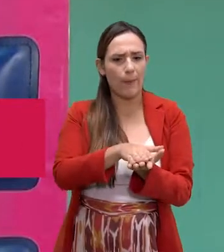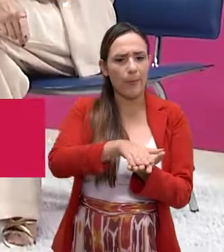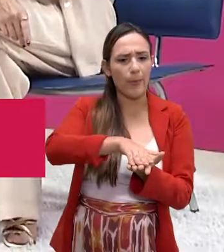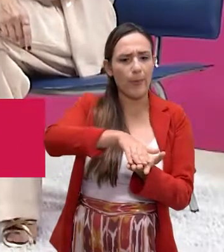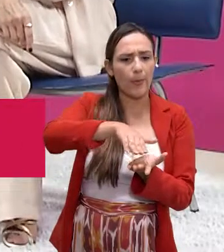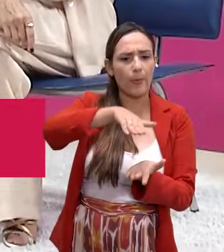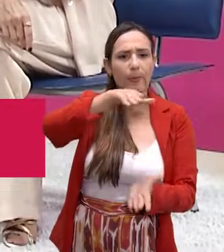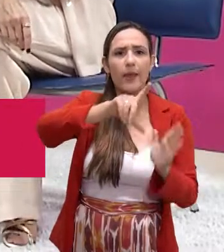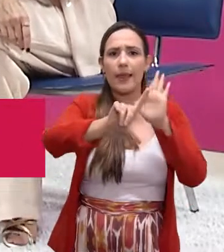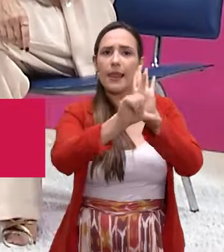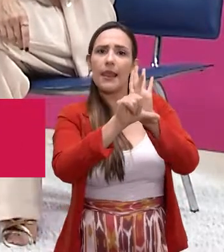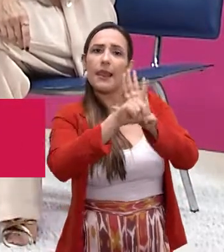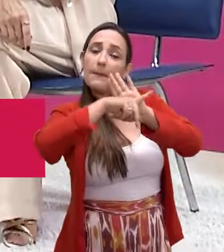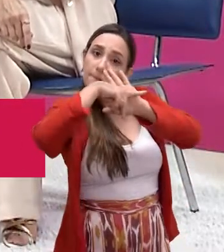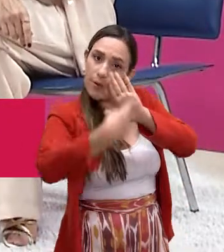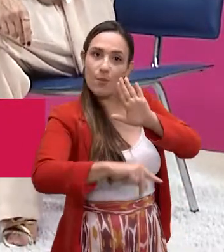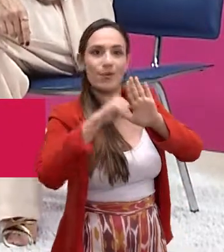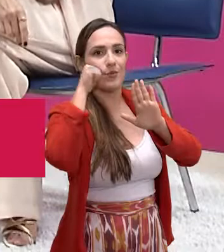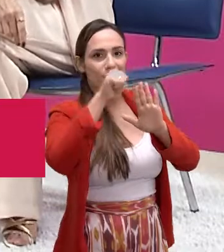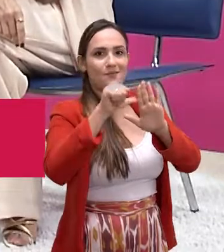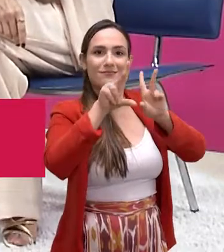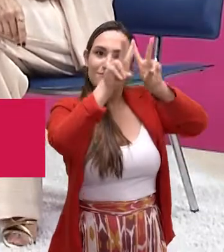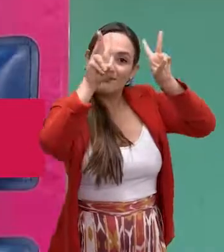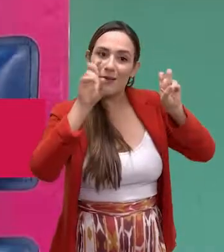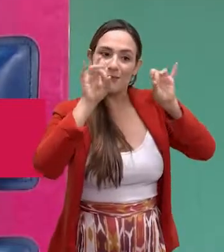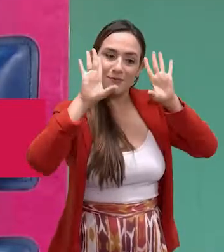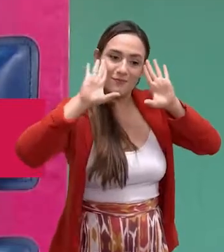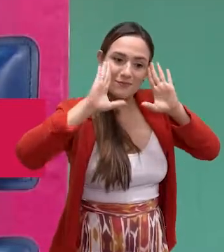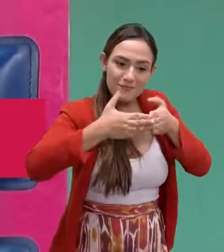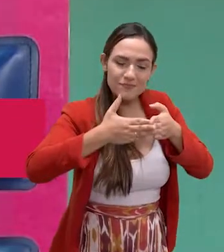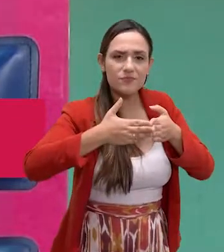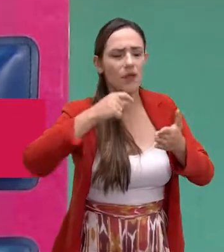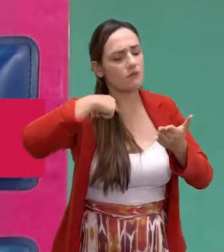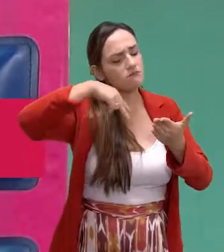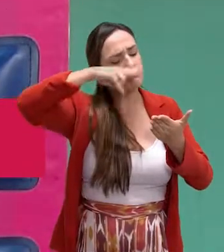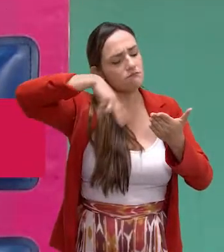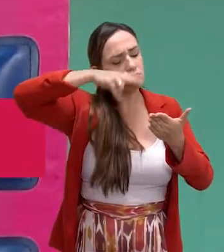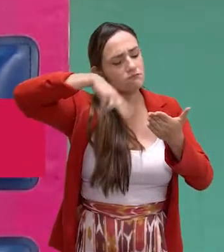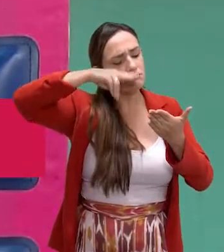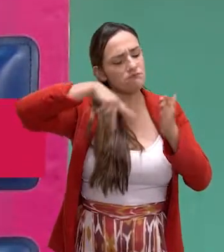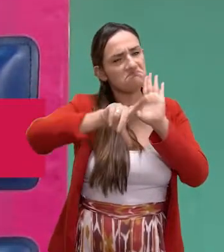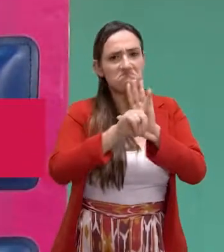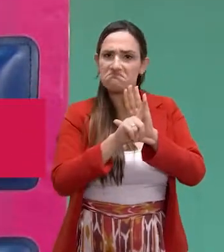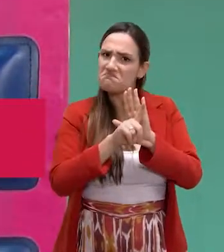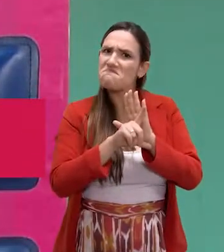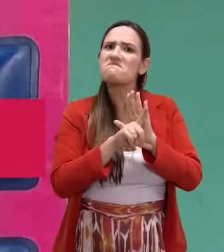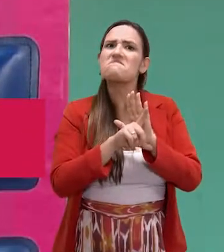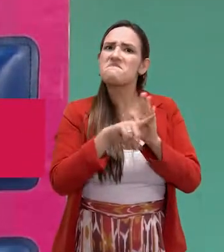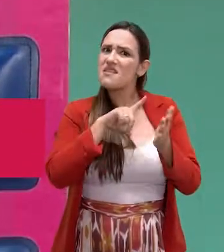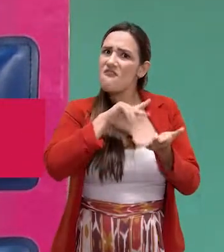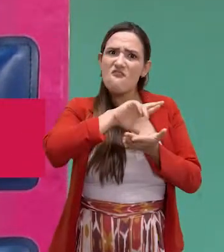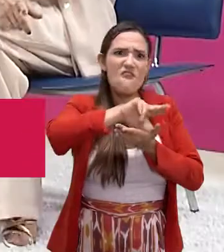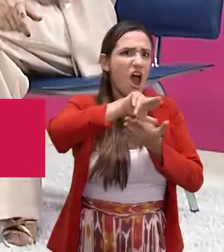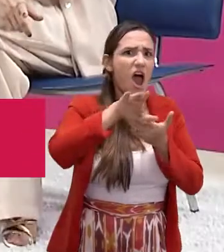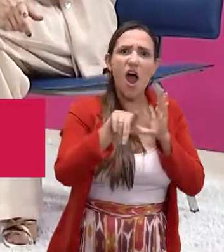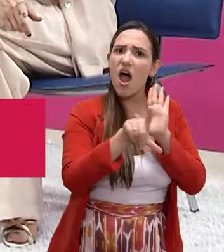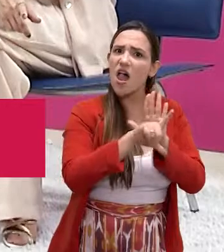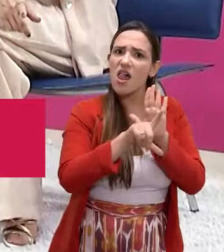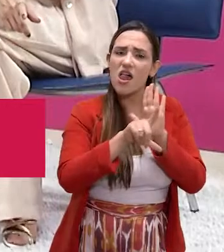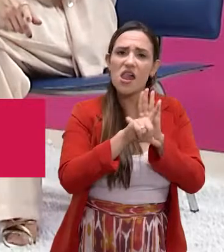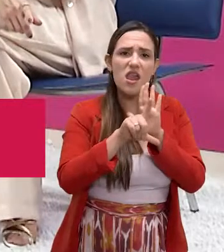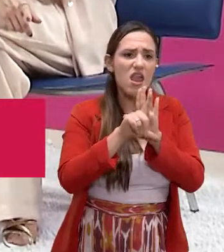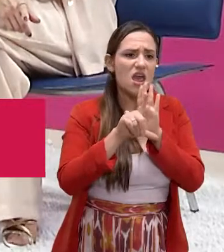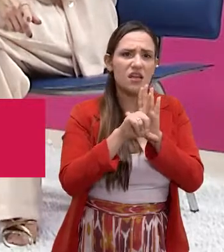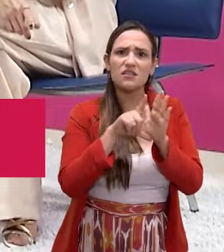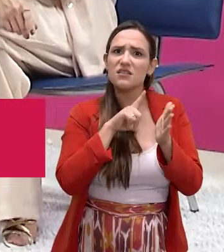que são em prol das mulheres. Eu fui dando uma olhada e há muitas pautas, há muitas agendas